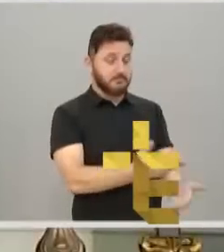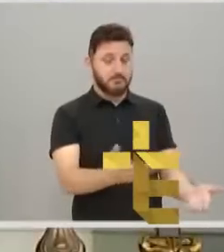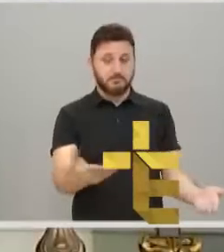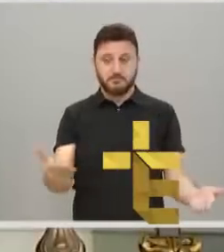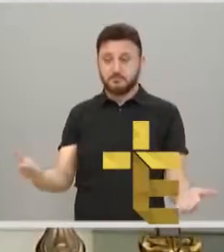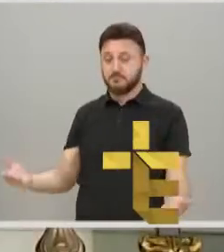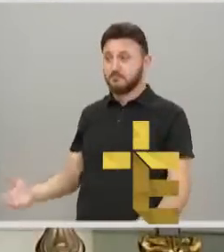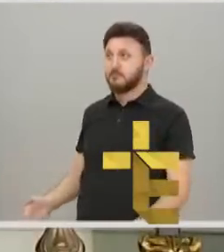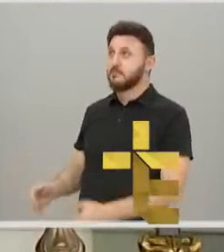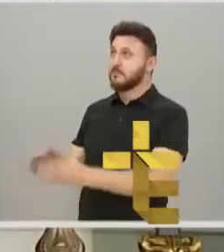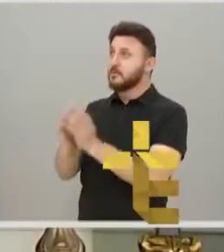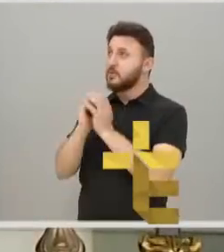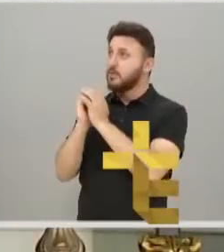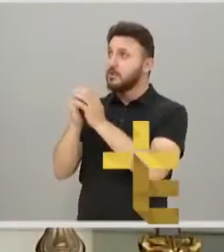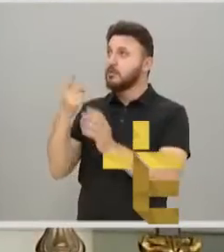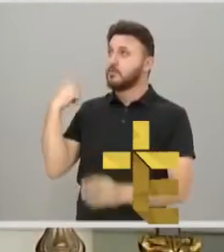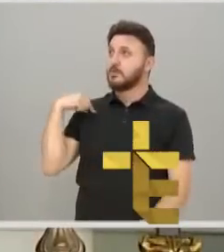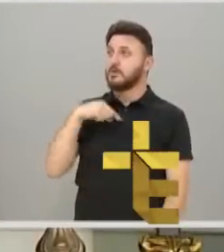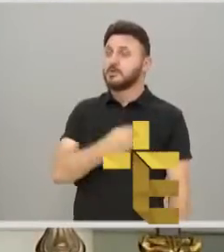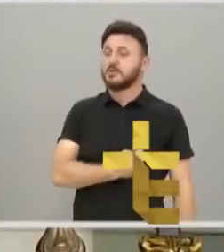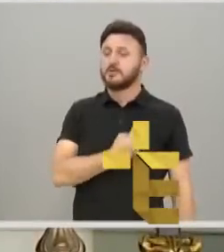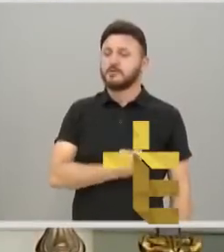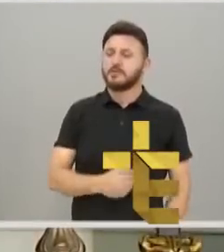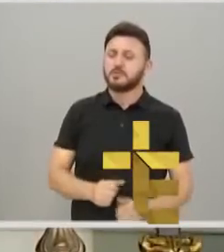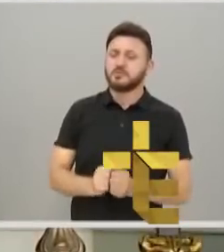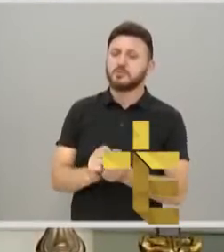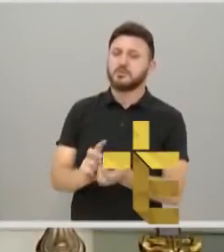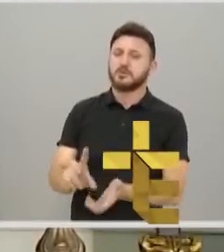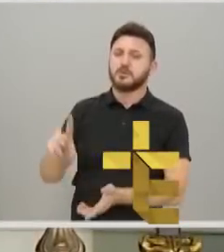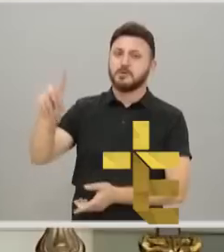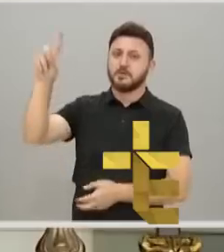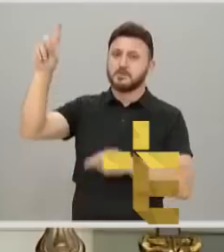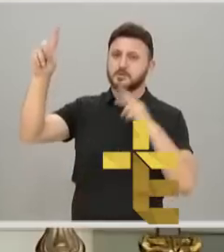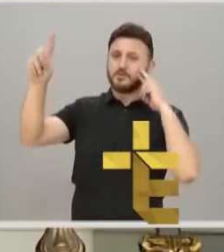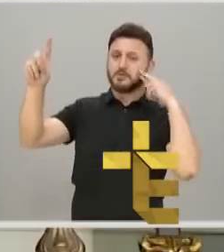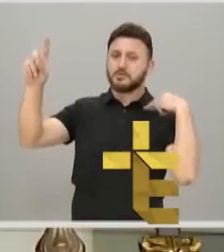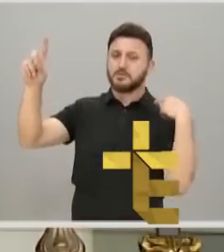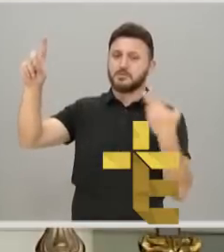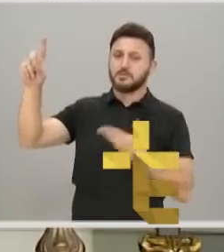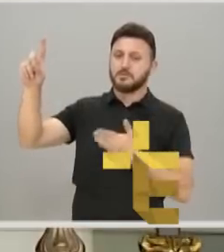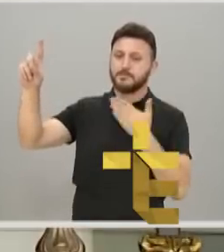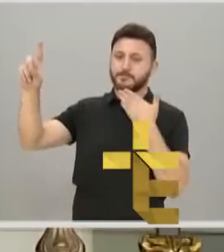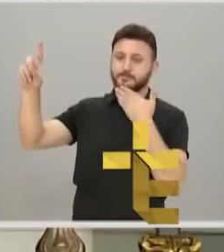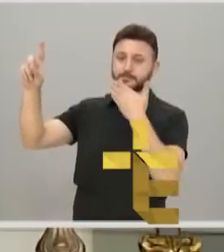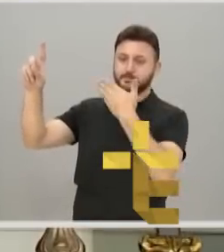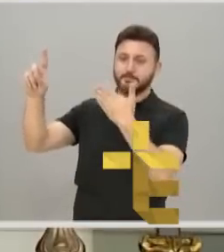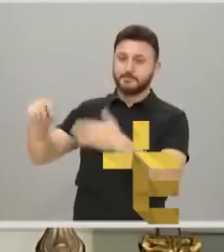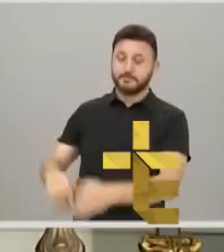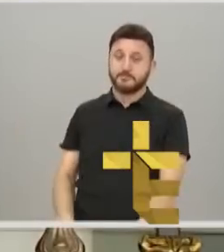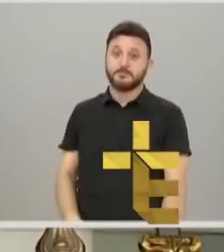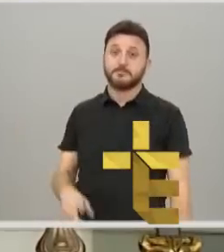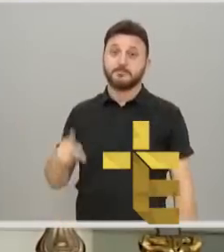e irmãs, que rogueis por mim a Deus, nosso Senhor. Teu